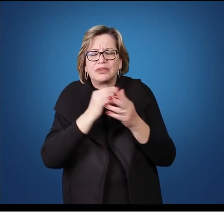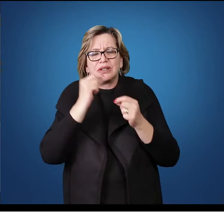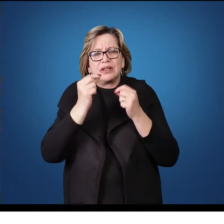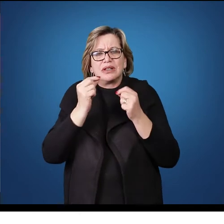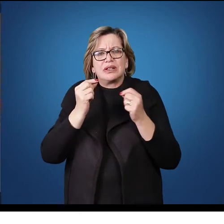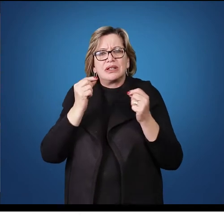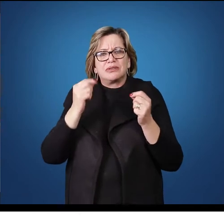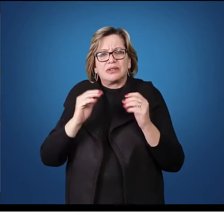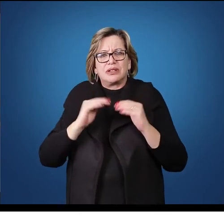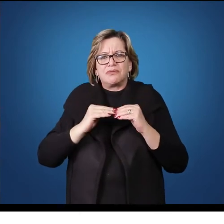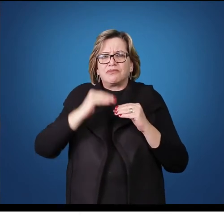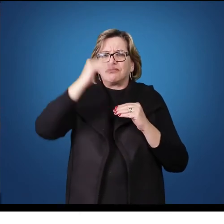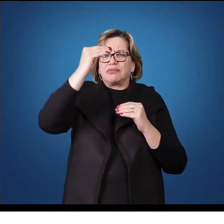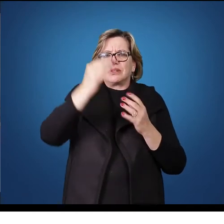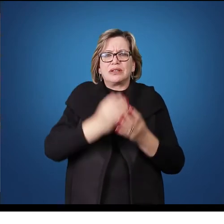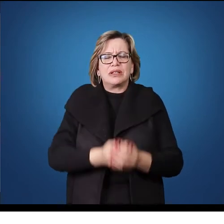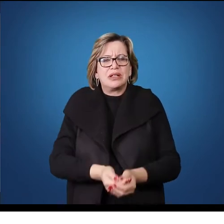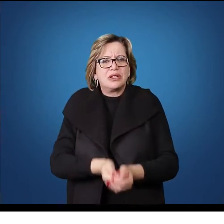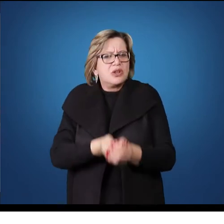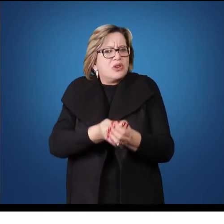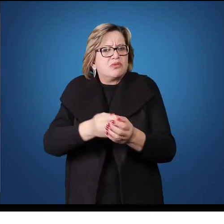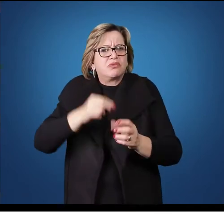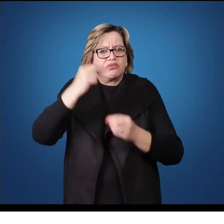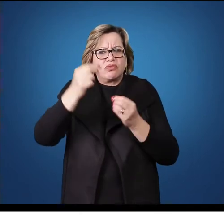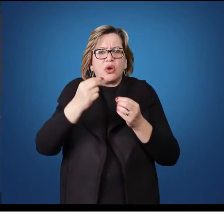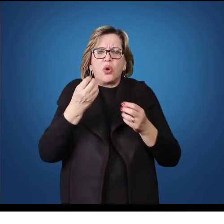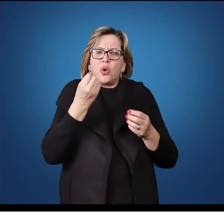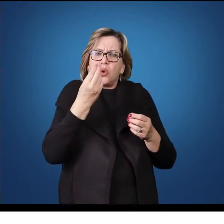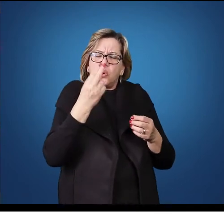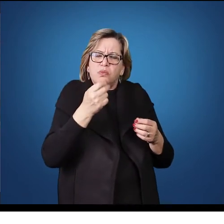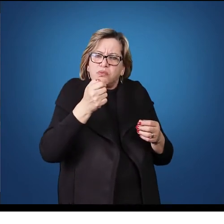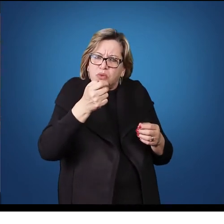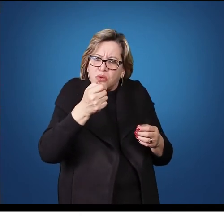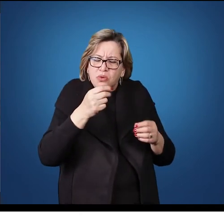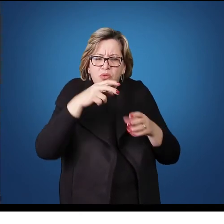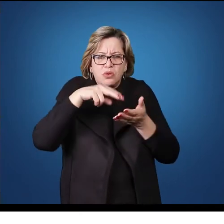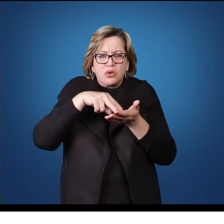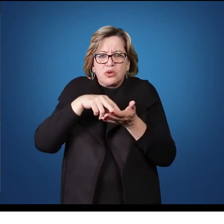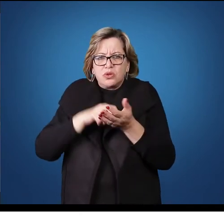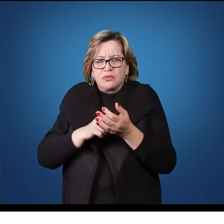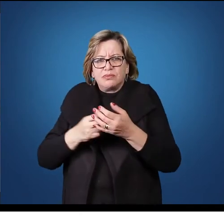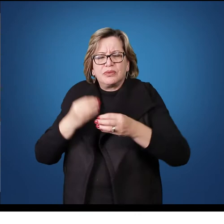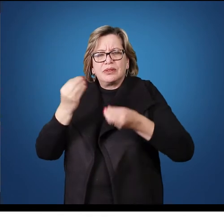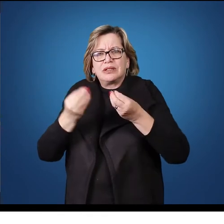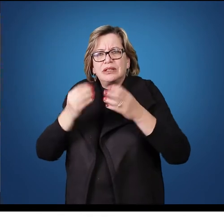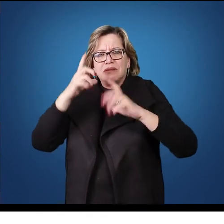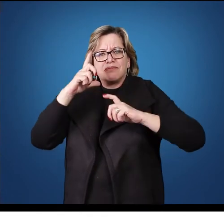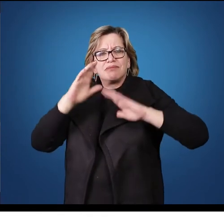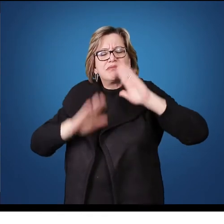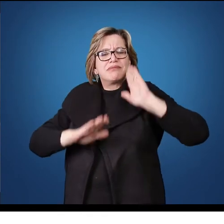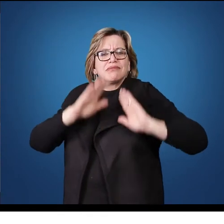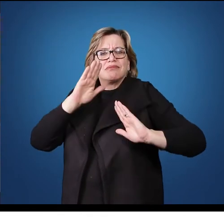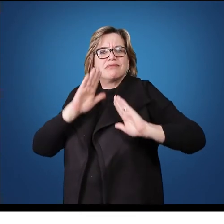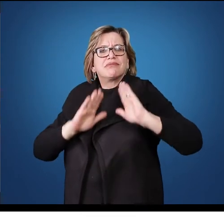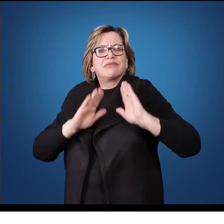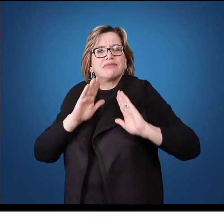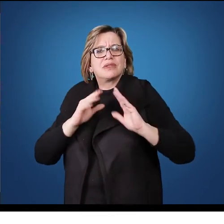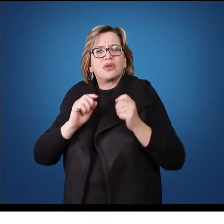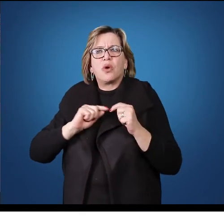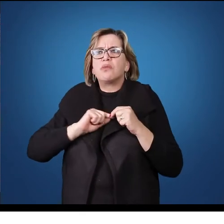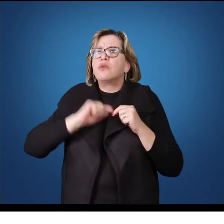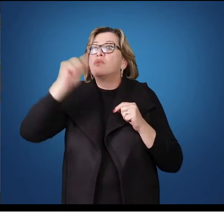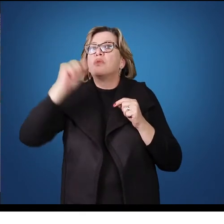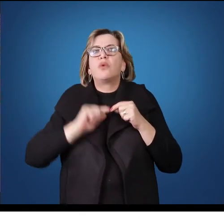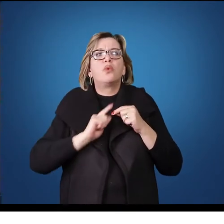função da altura da bola, flexionar mais os joelhos ou um pouco menos com a função do tronco aonde a gente quer direcionar essa